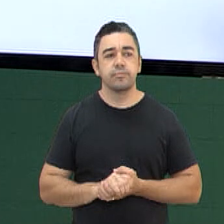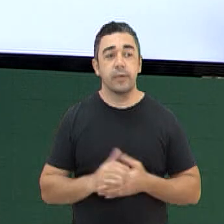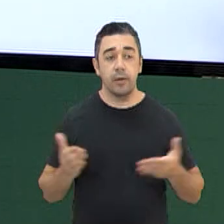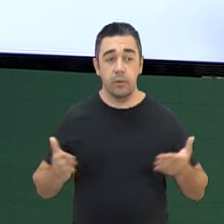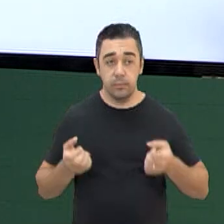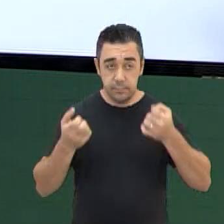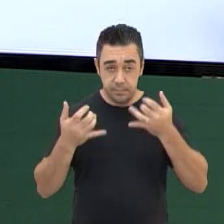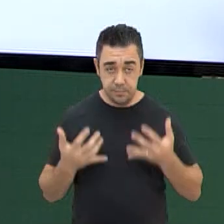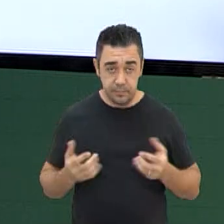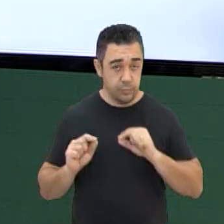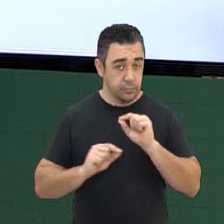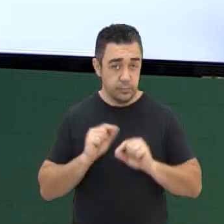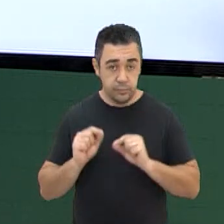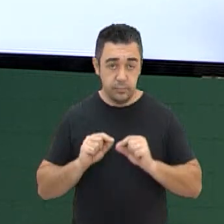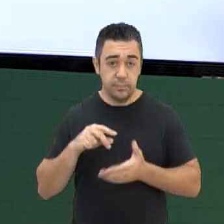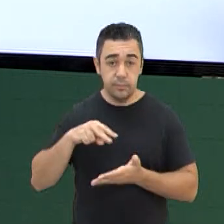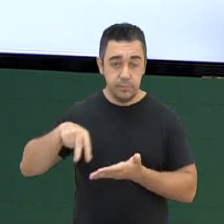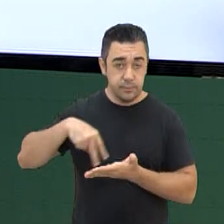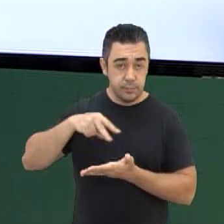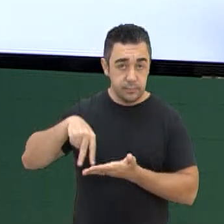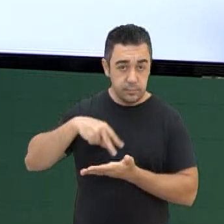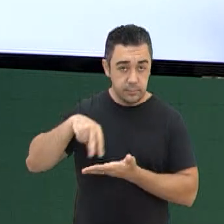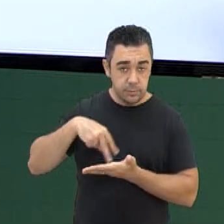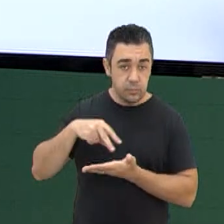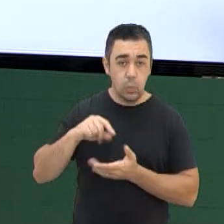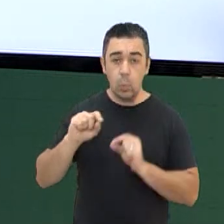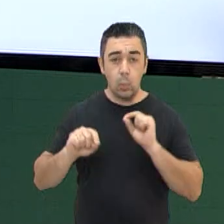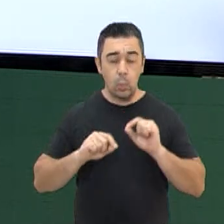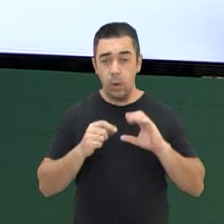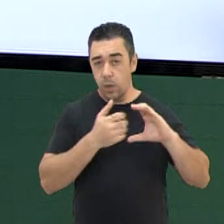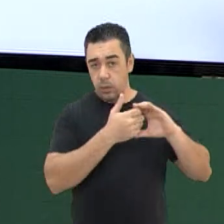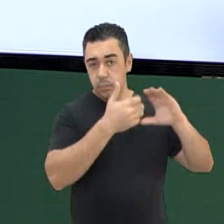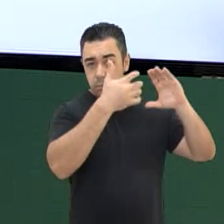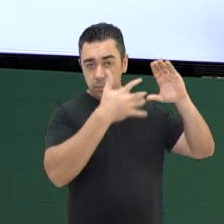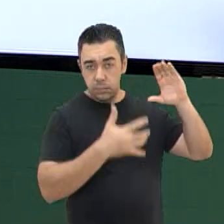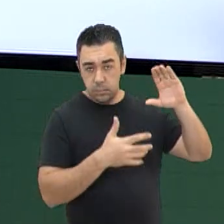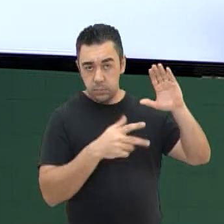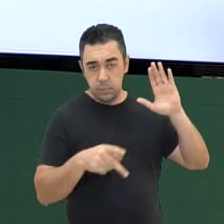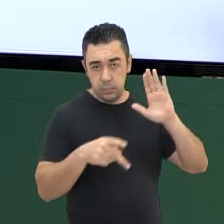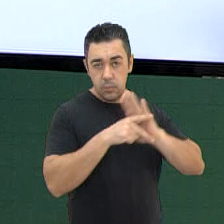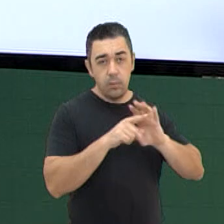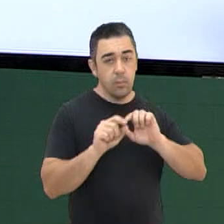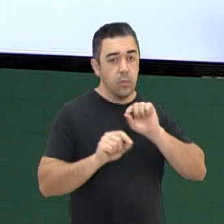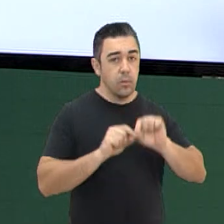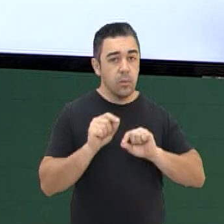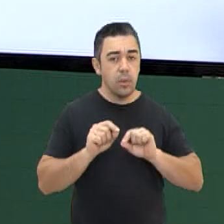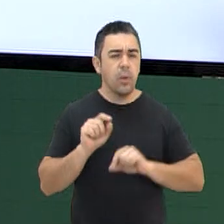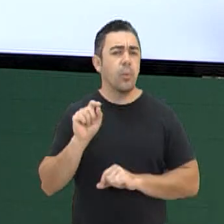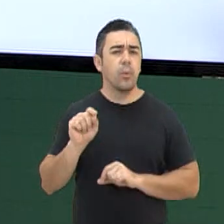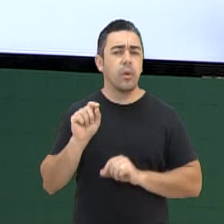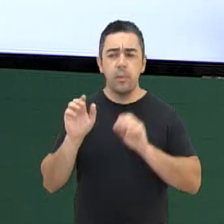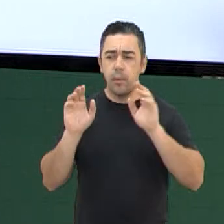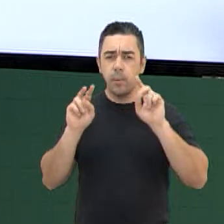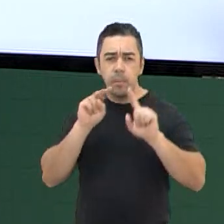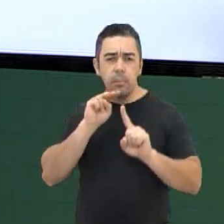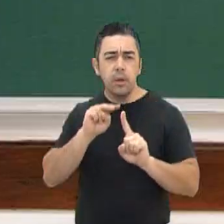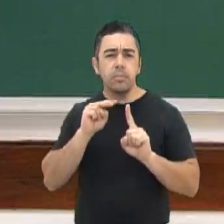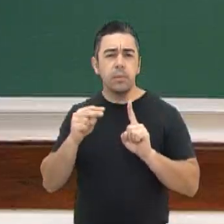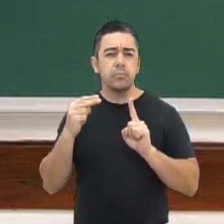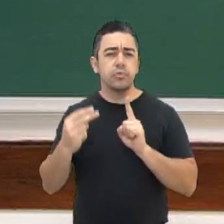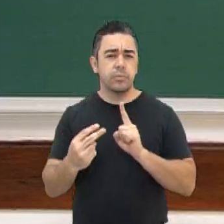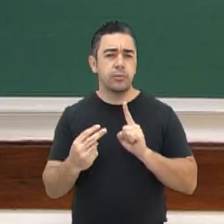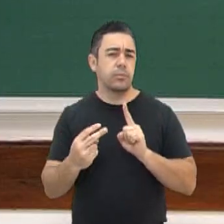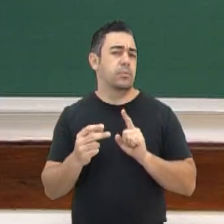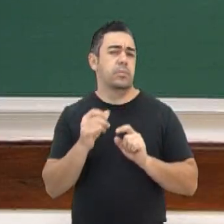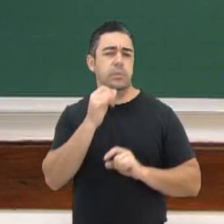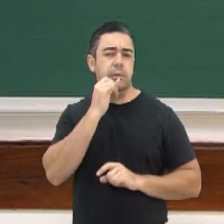Falaremos agora sobre a dança, os aspectos relacionados à dança, a partir de uma perspectiva. Como eu